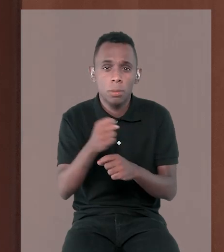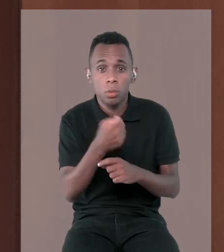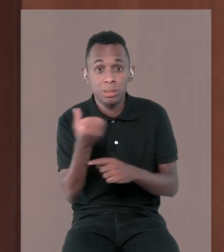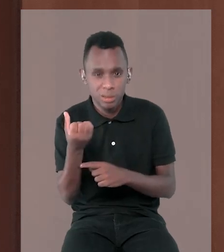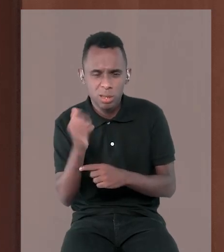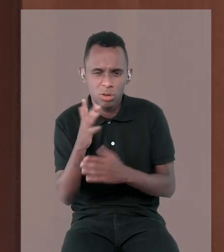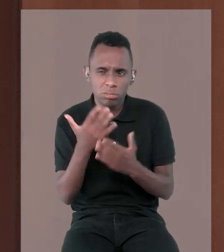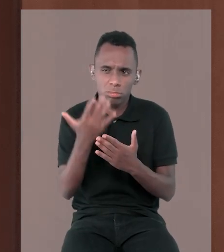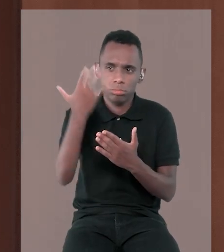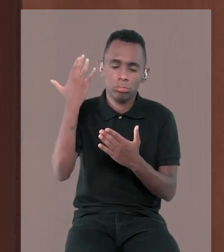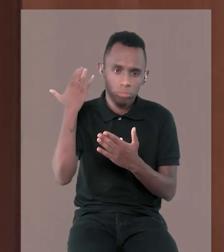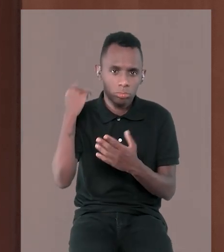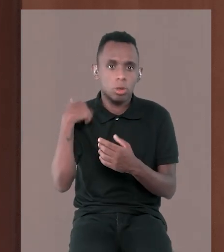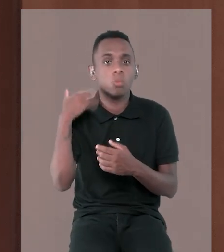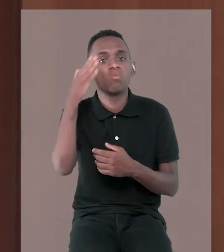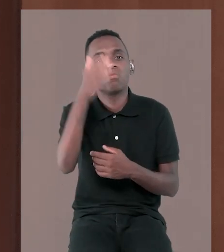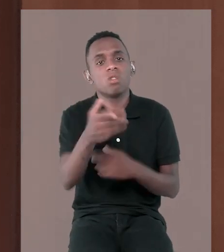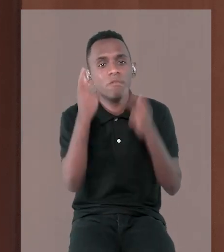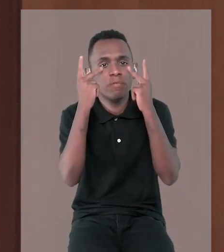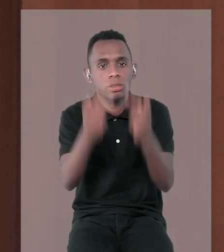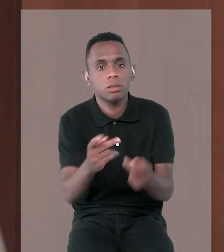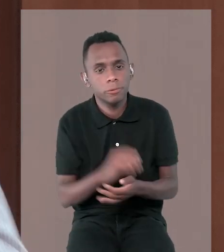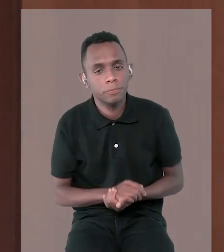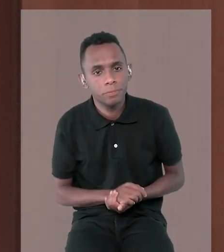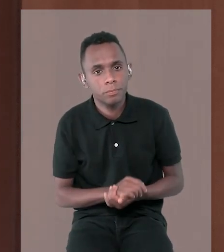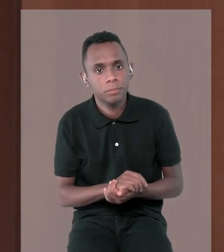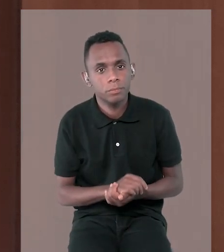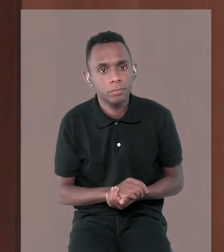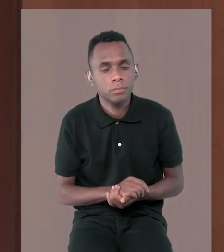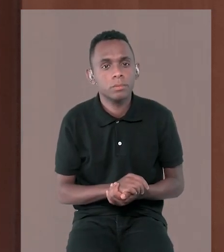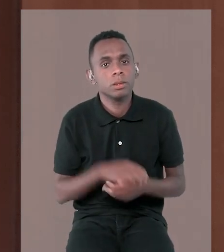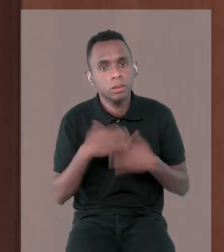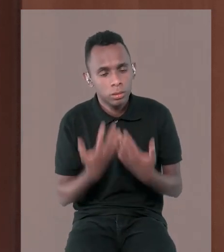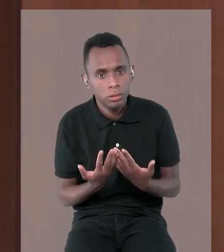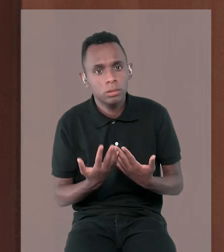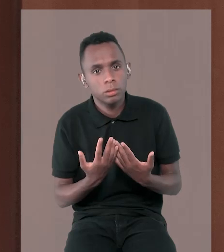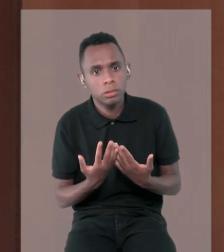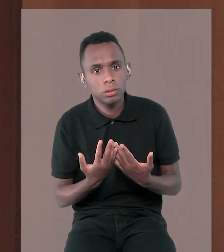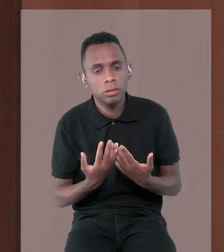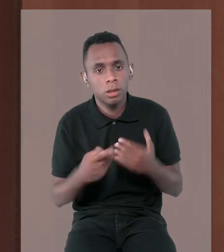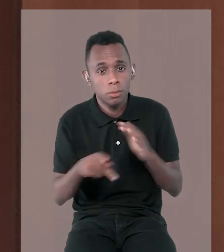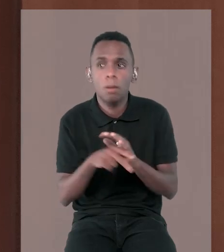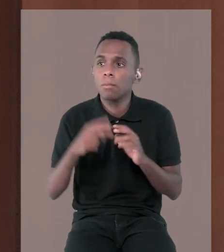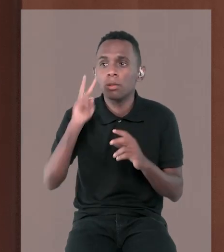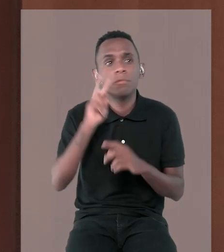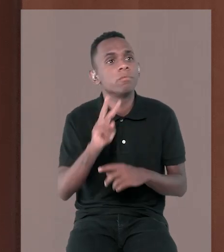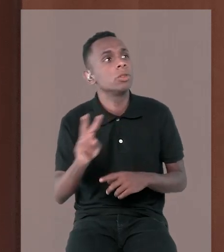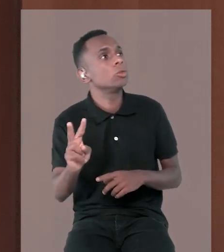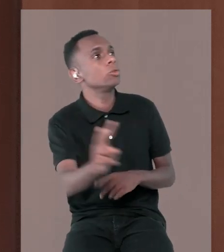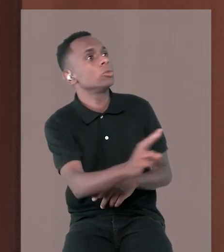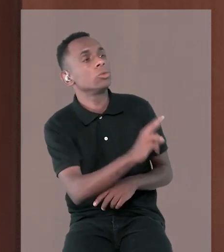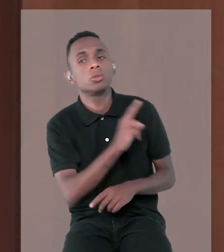tempo. Foi a última vez que eu fui naquela região. E um 360 lá no pico do Ibituruna, a gente só via o que